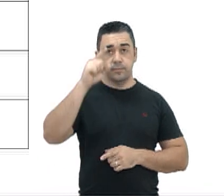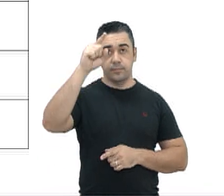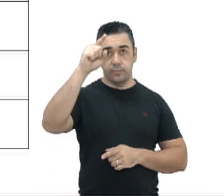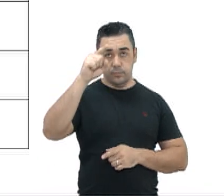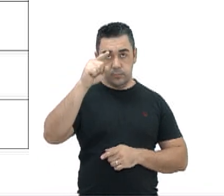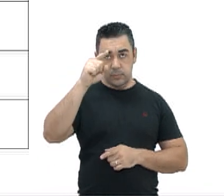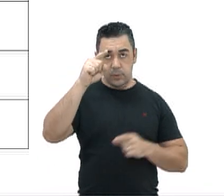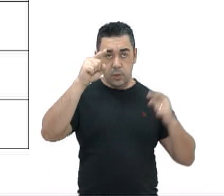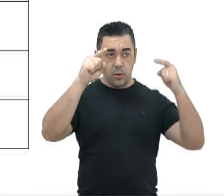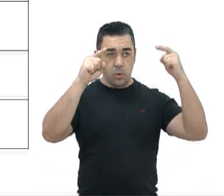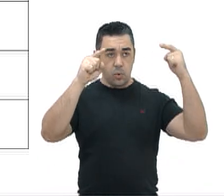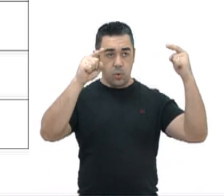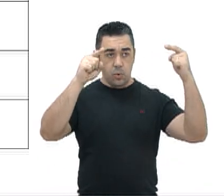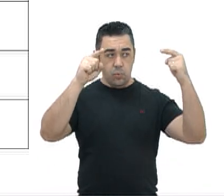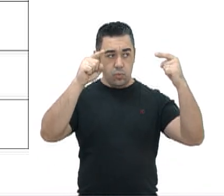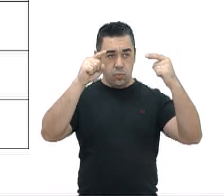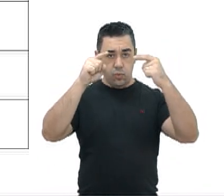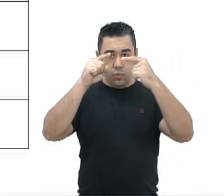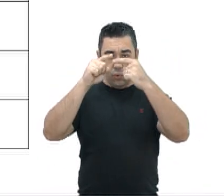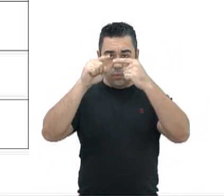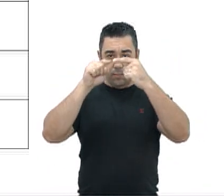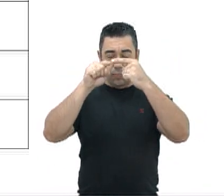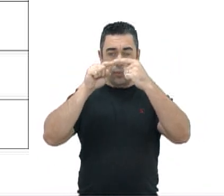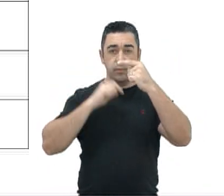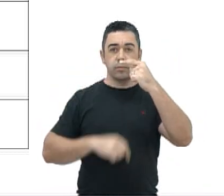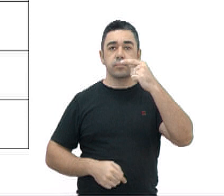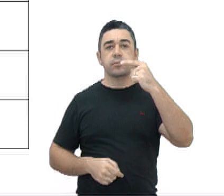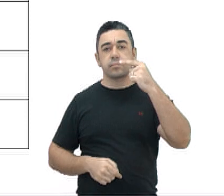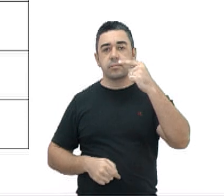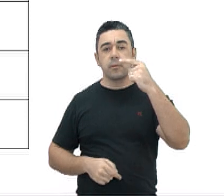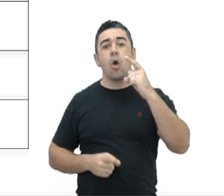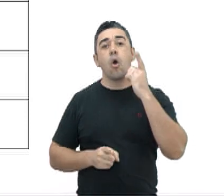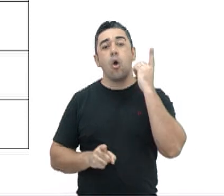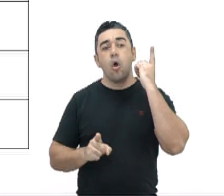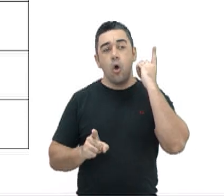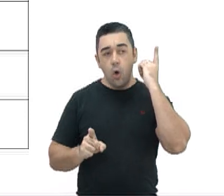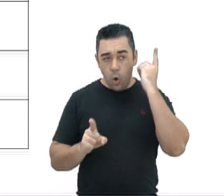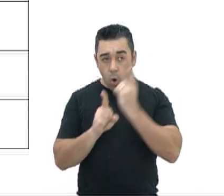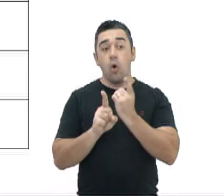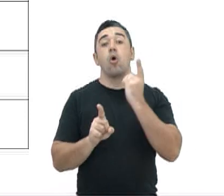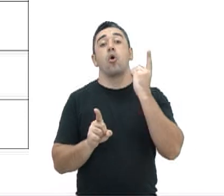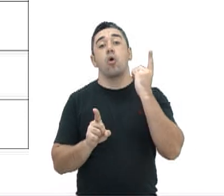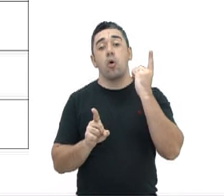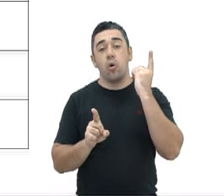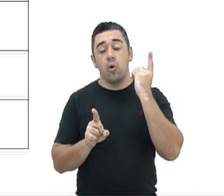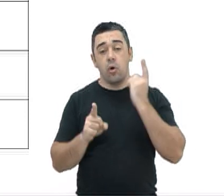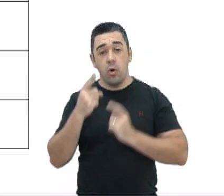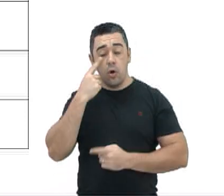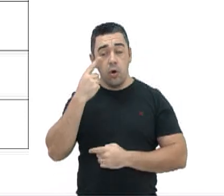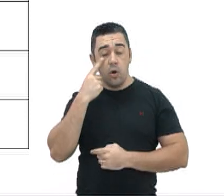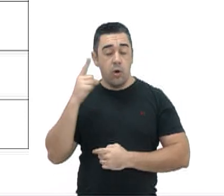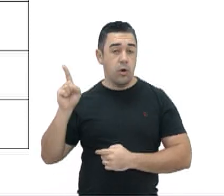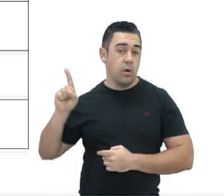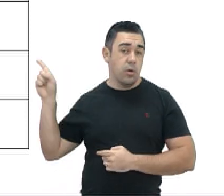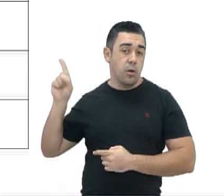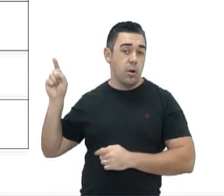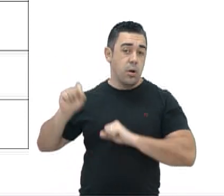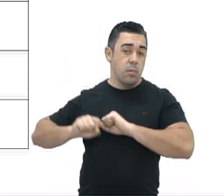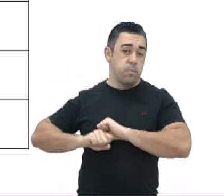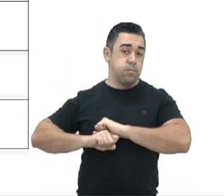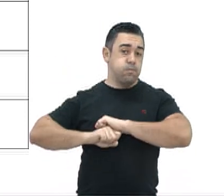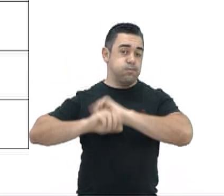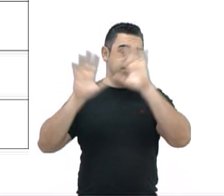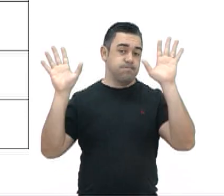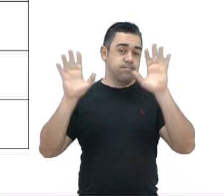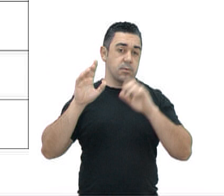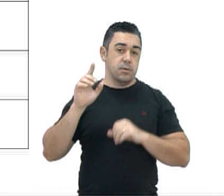C, número 2. Olha lá, quando ele diz letra C, número 2, observe que o ponto de encontro da letra